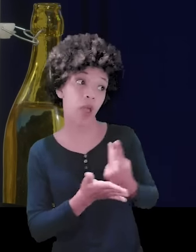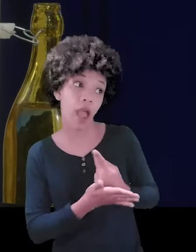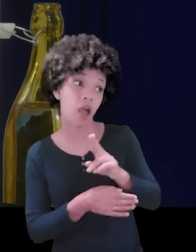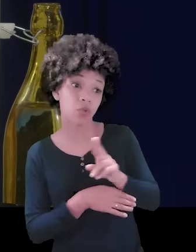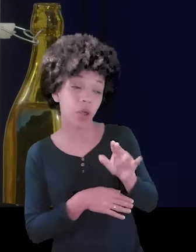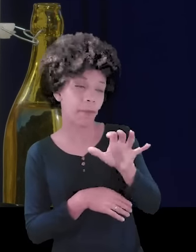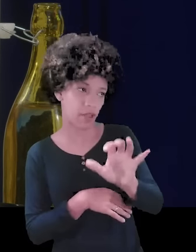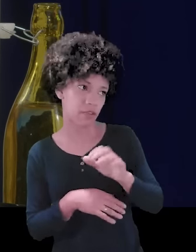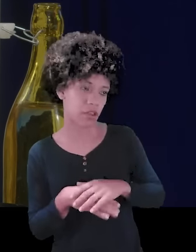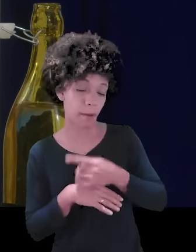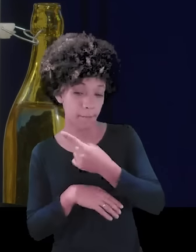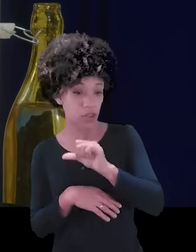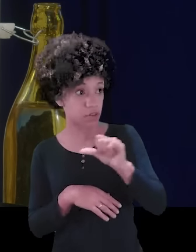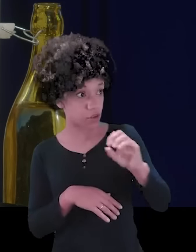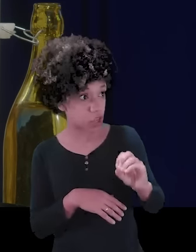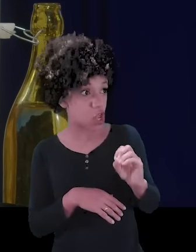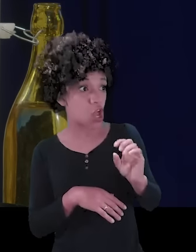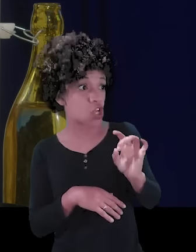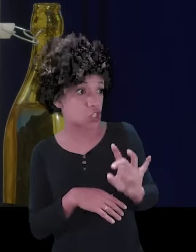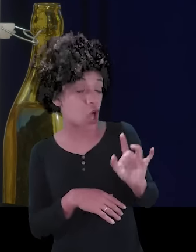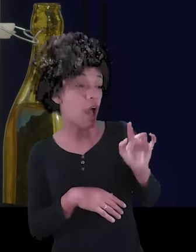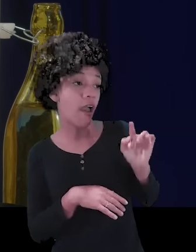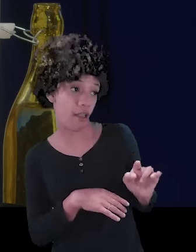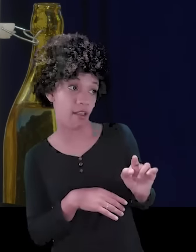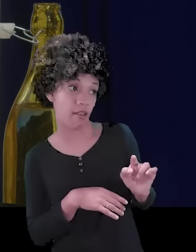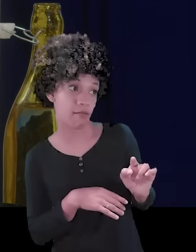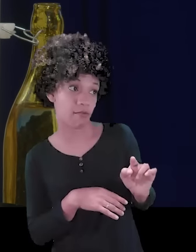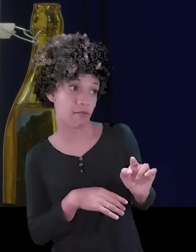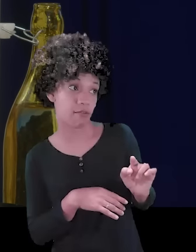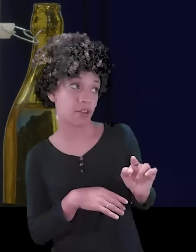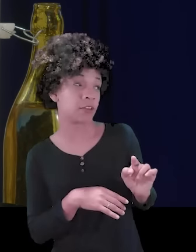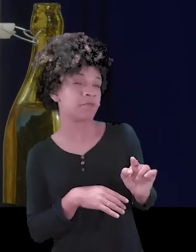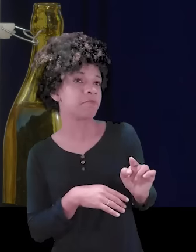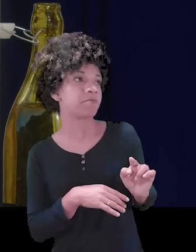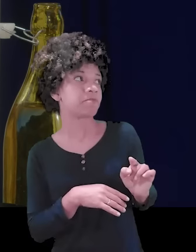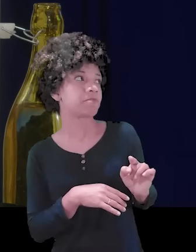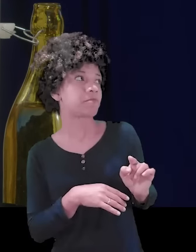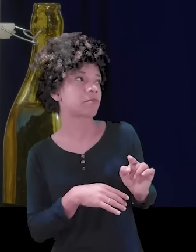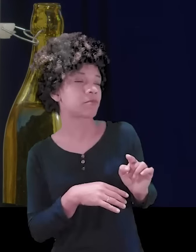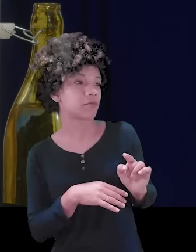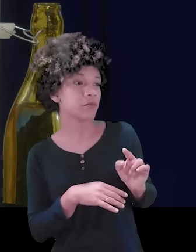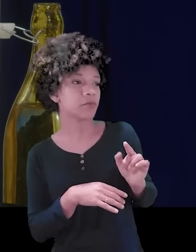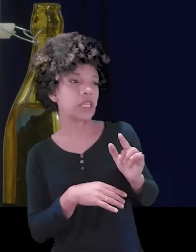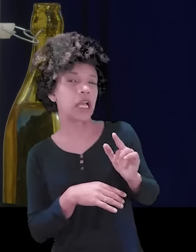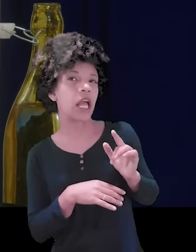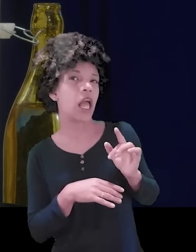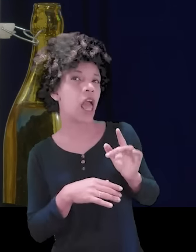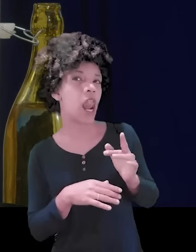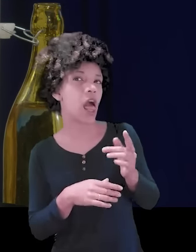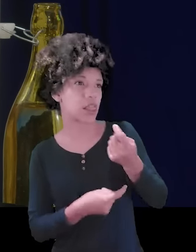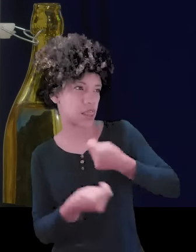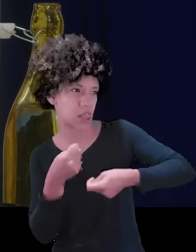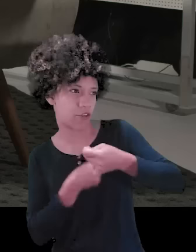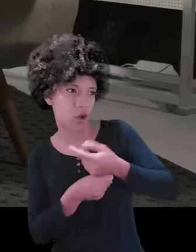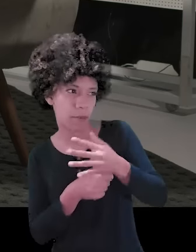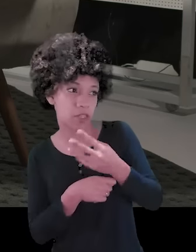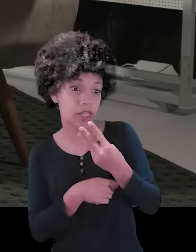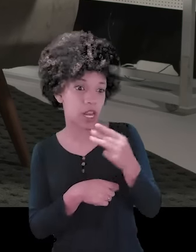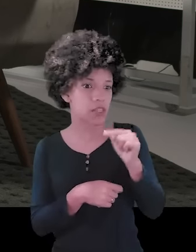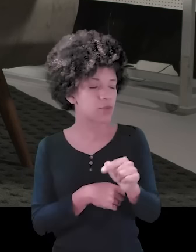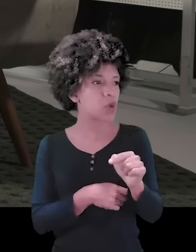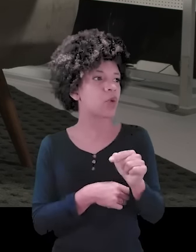falei errado é esse nome nos anos 90 só ela é estima-se que ela tá ficou mais ou